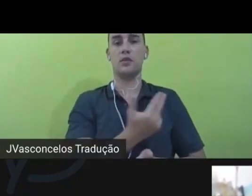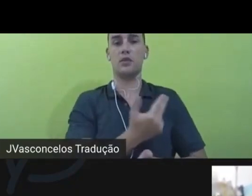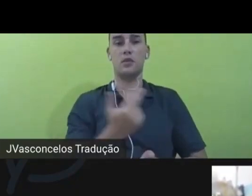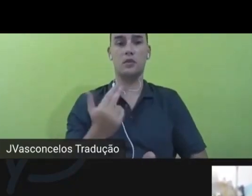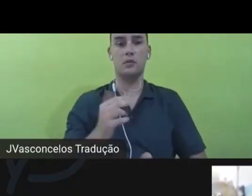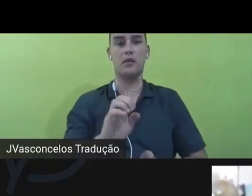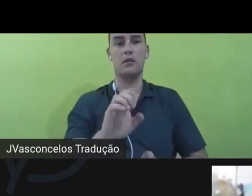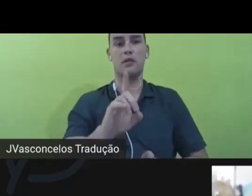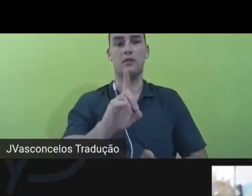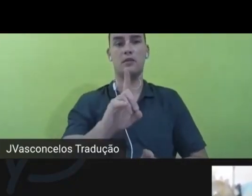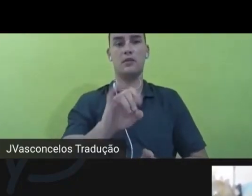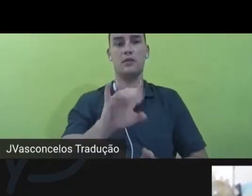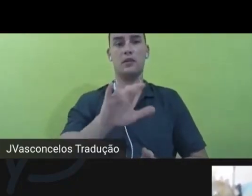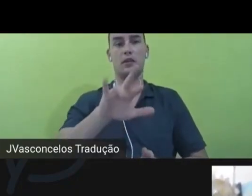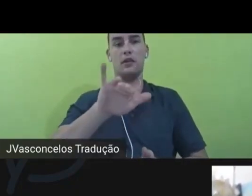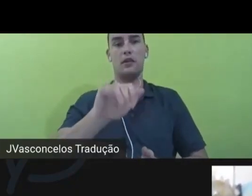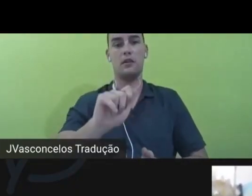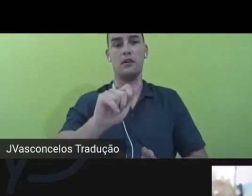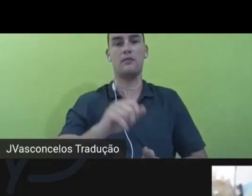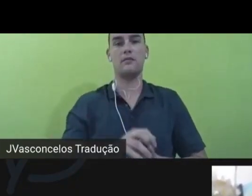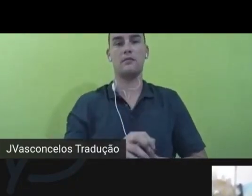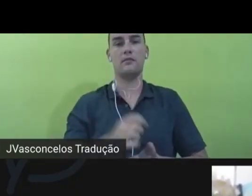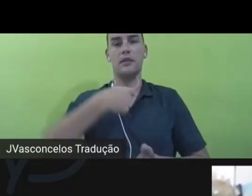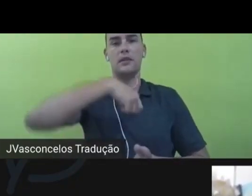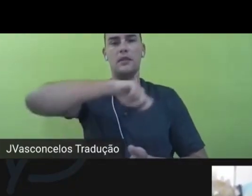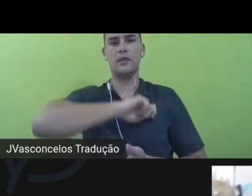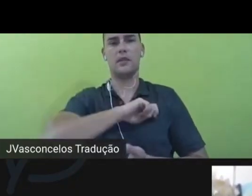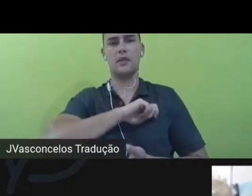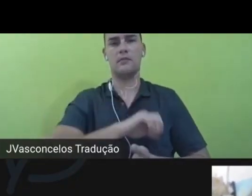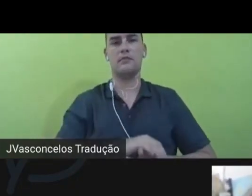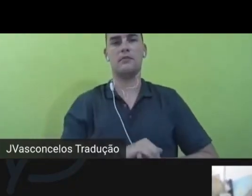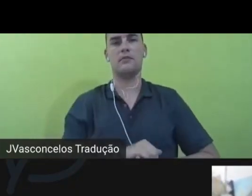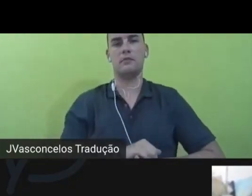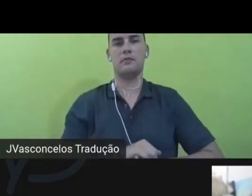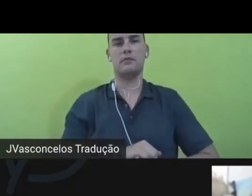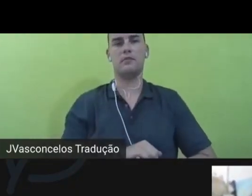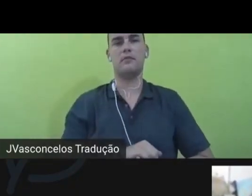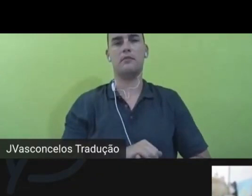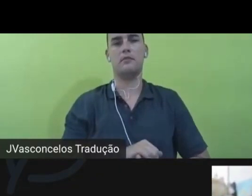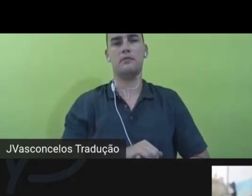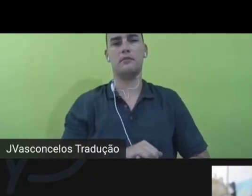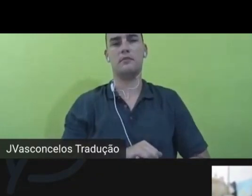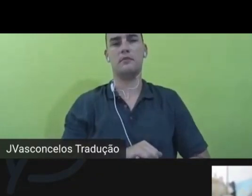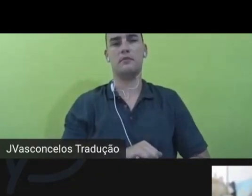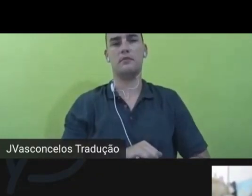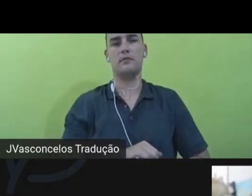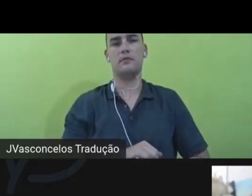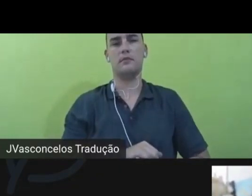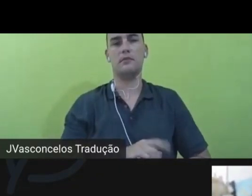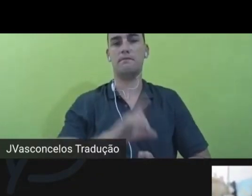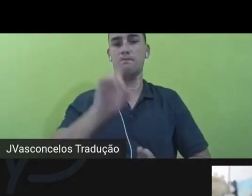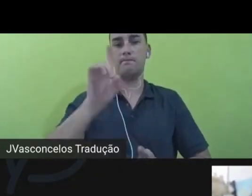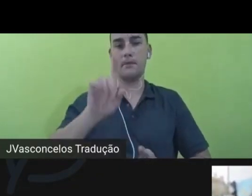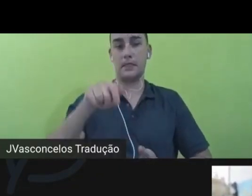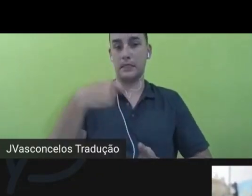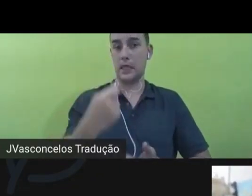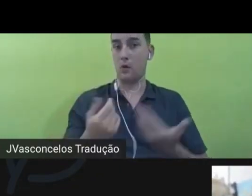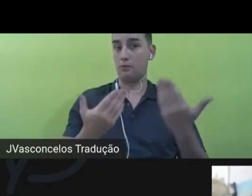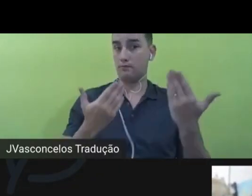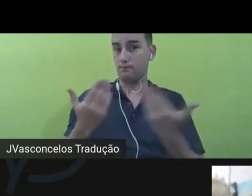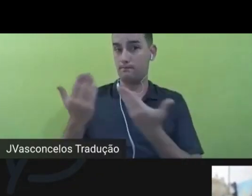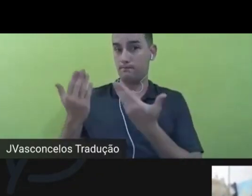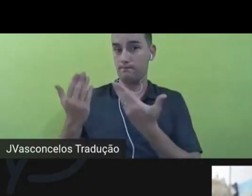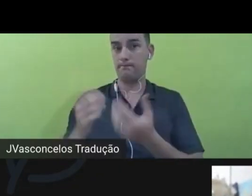é Edicleia. O meu sinal é a letra D em